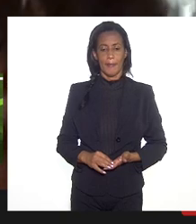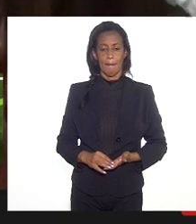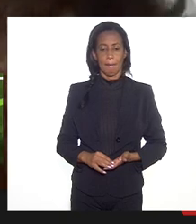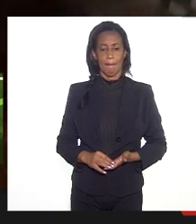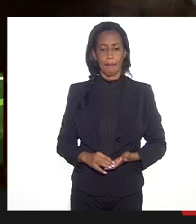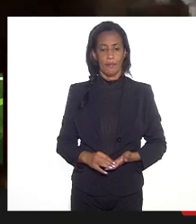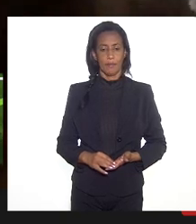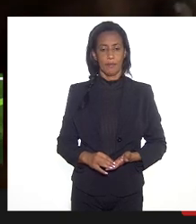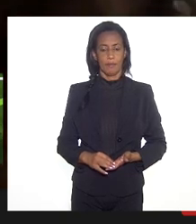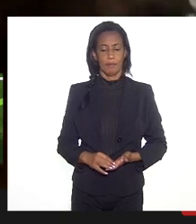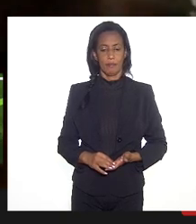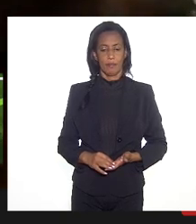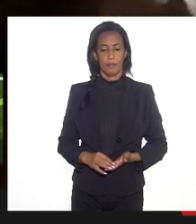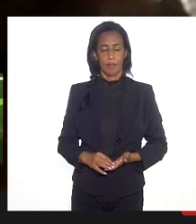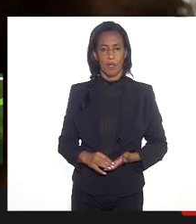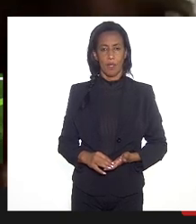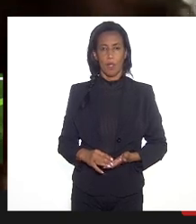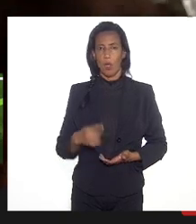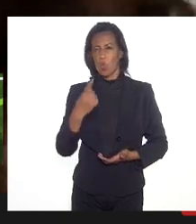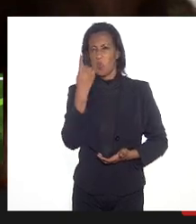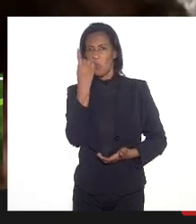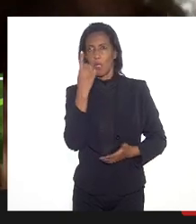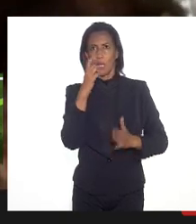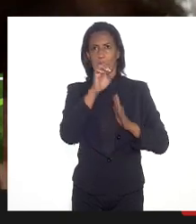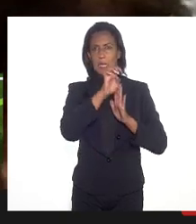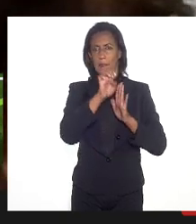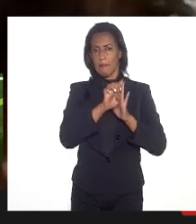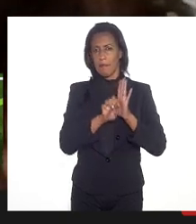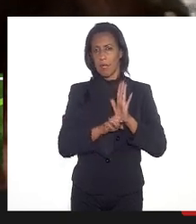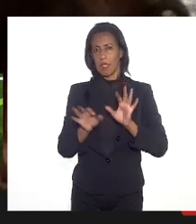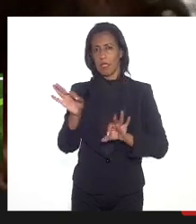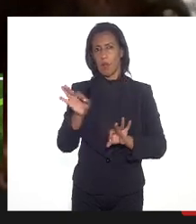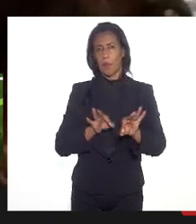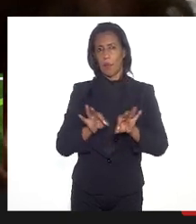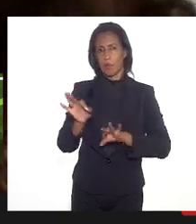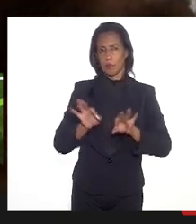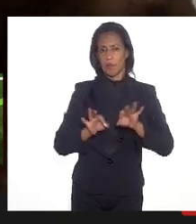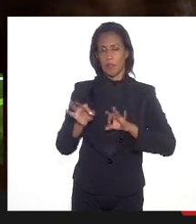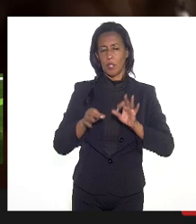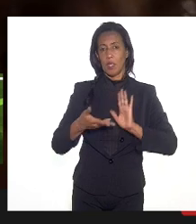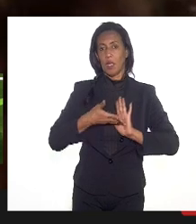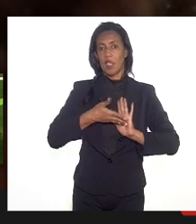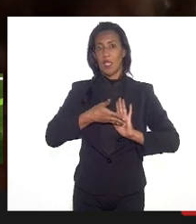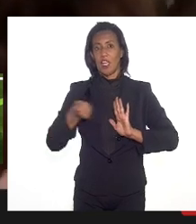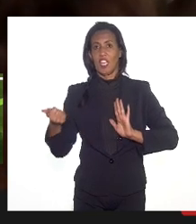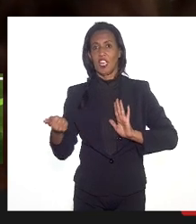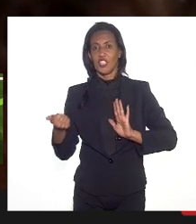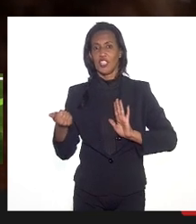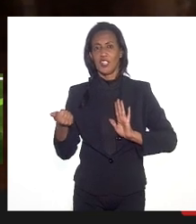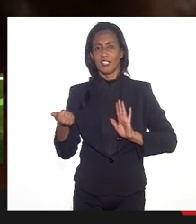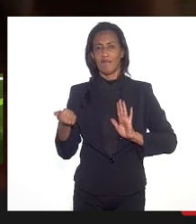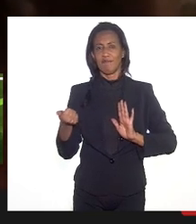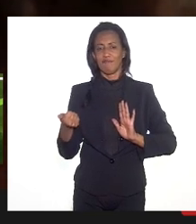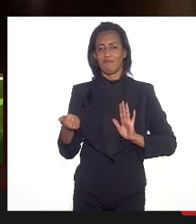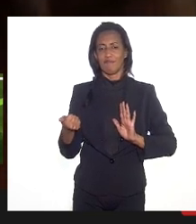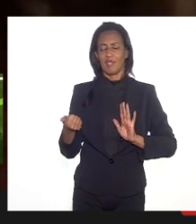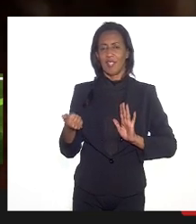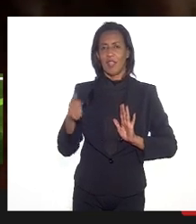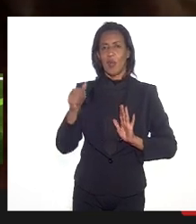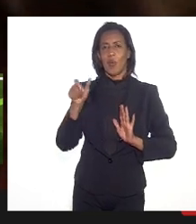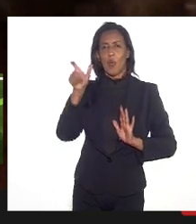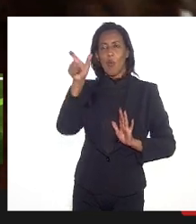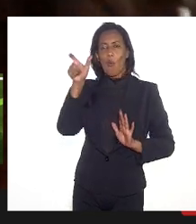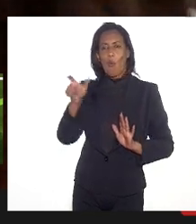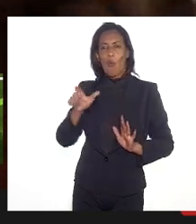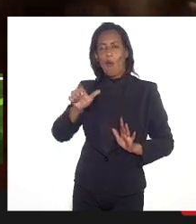se não me engano, uma das emendas ao projeto retira o caráter